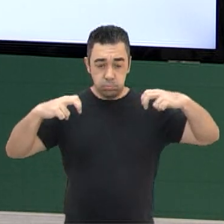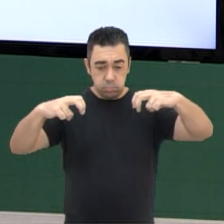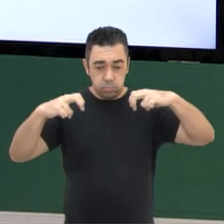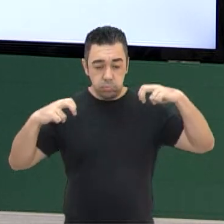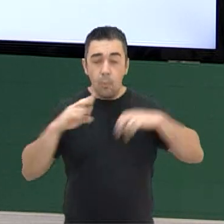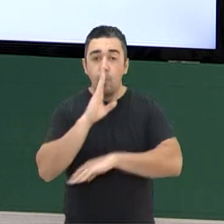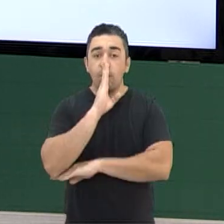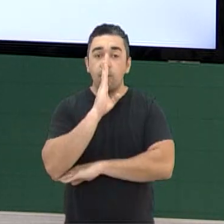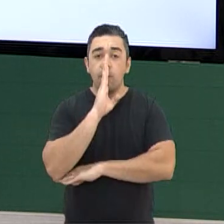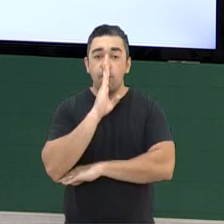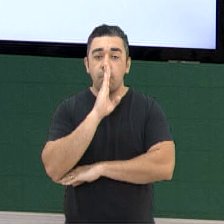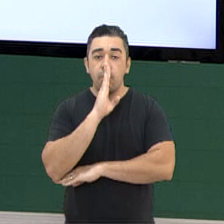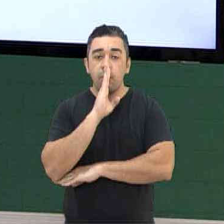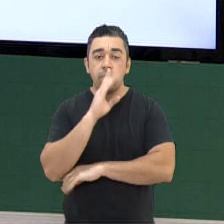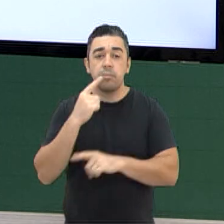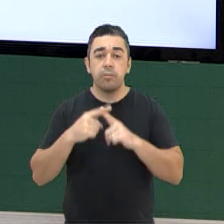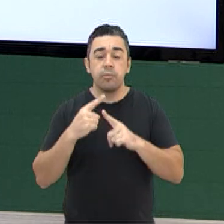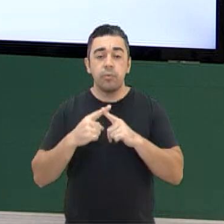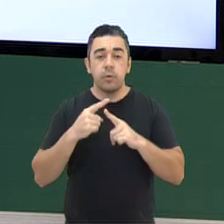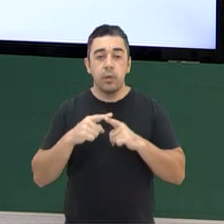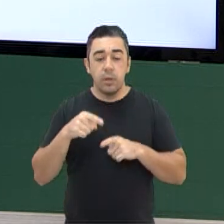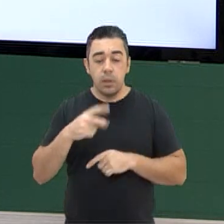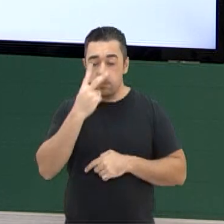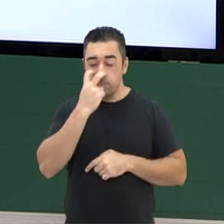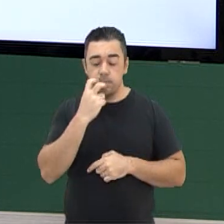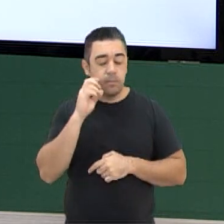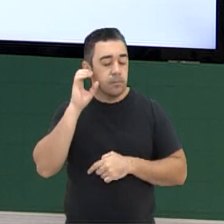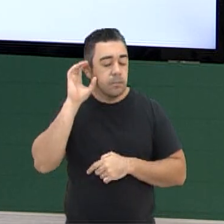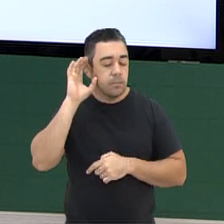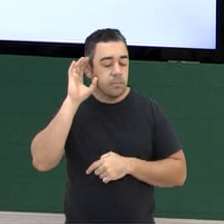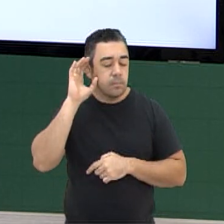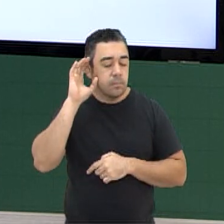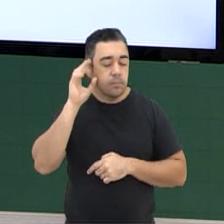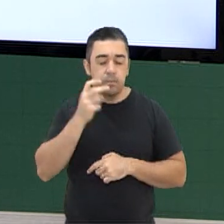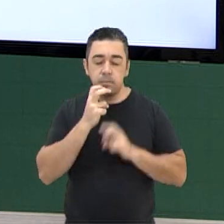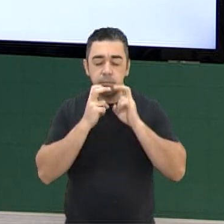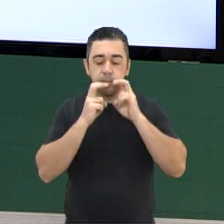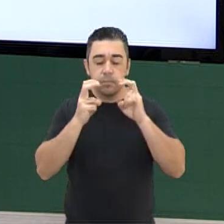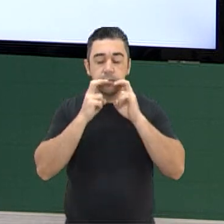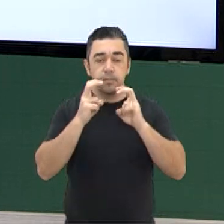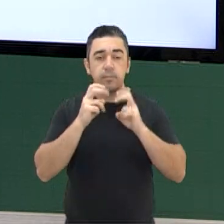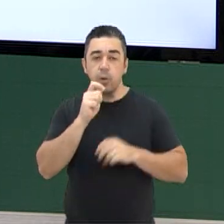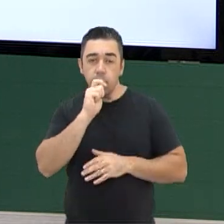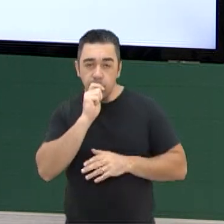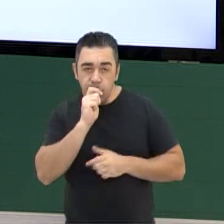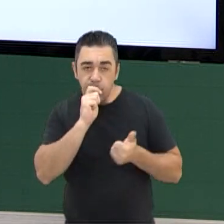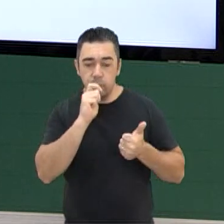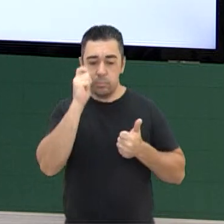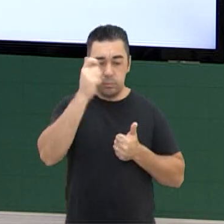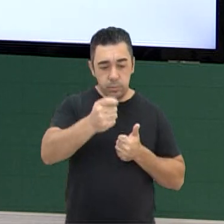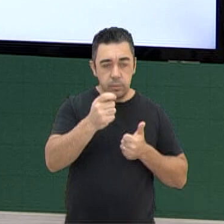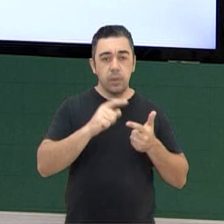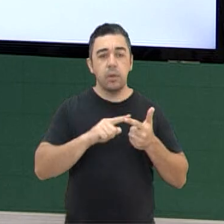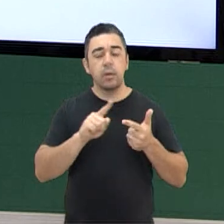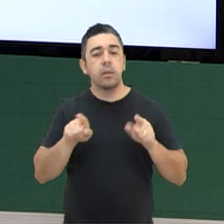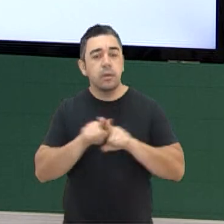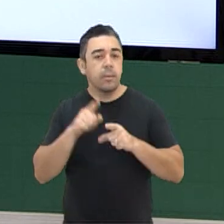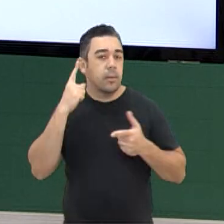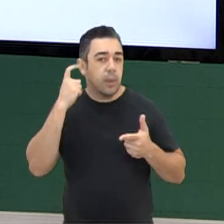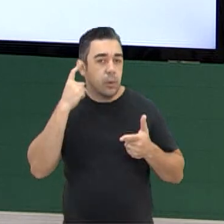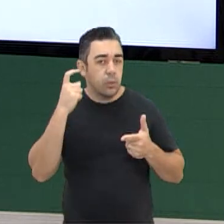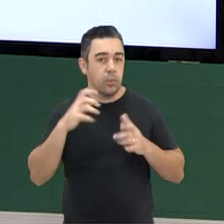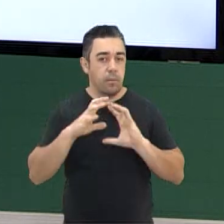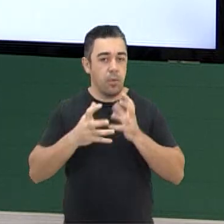que os atletas ouçam os comandos que são emitidos pelos juízes e também os sons emitidos pela bola.